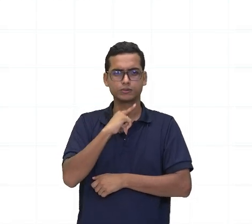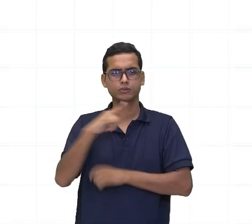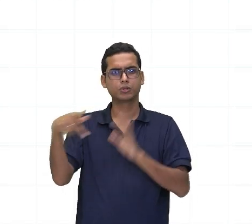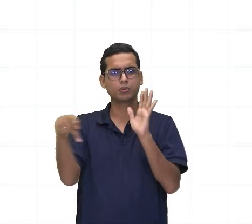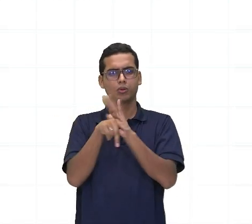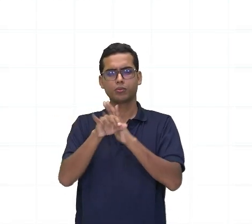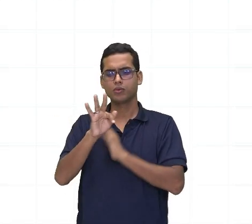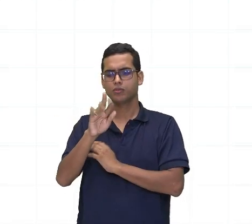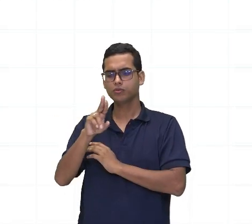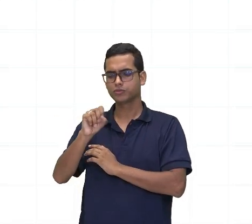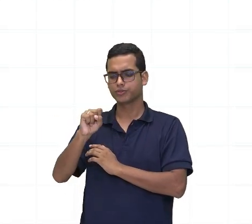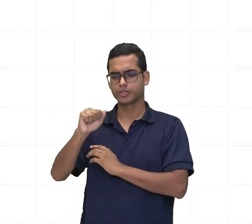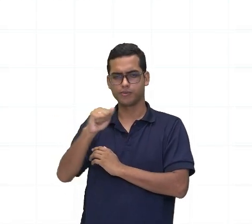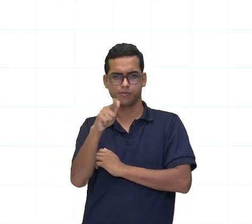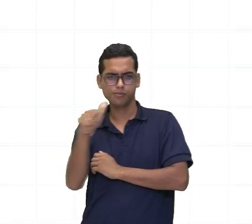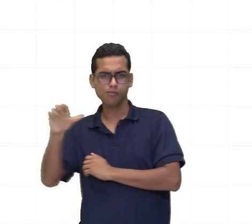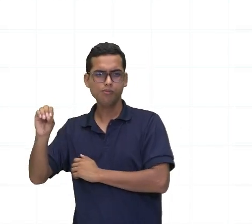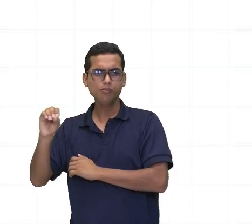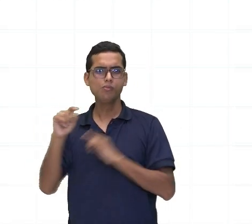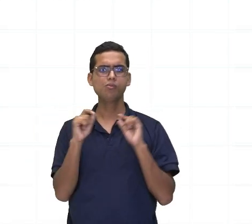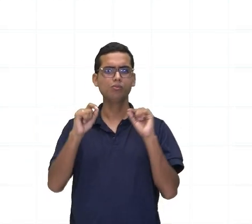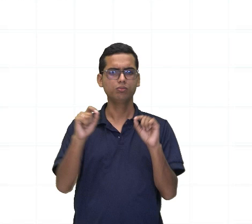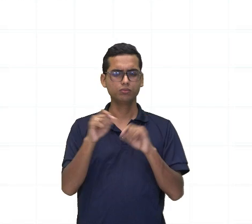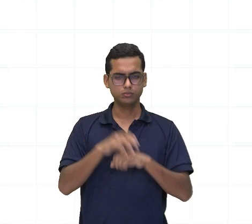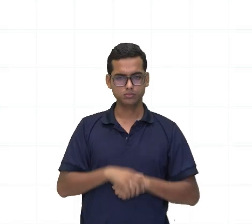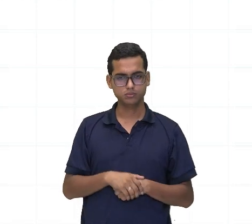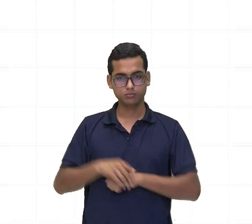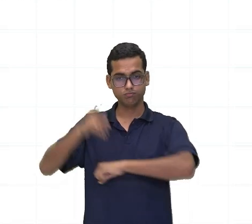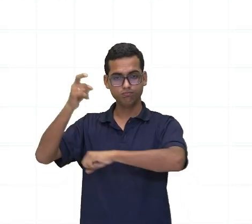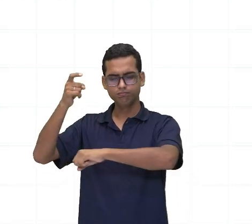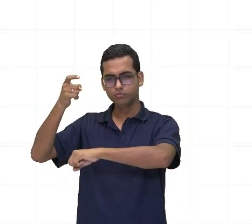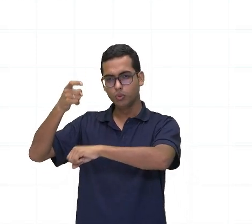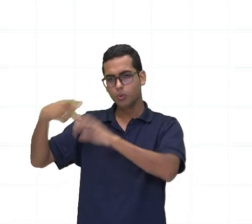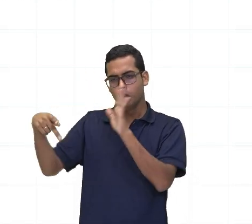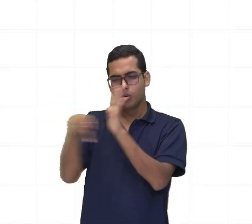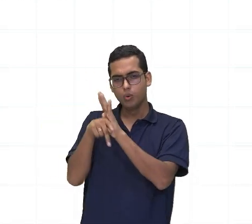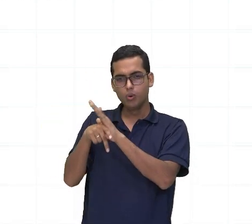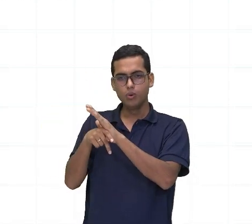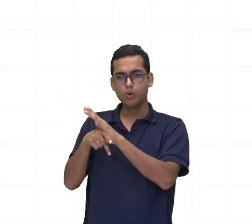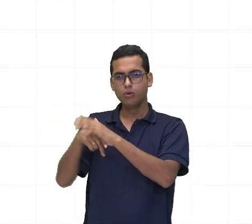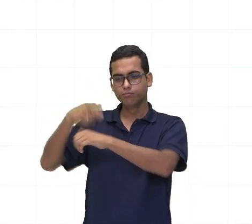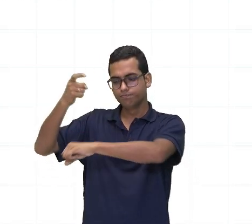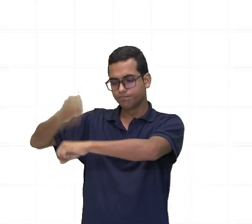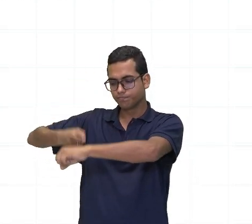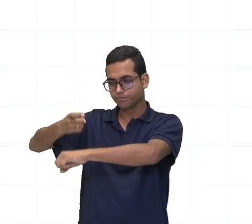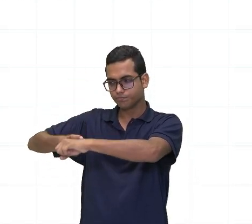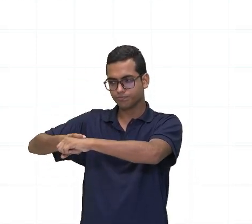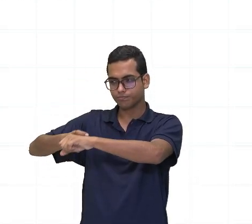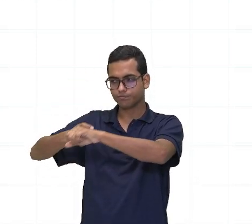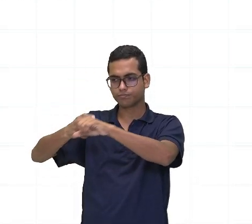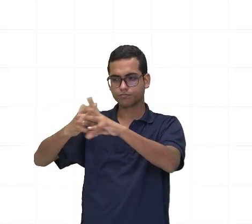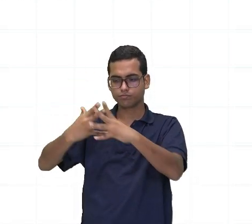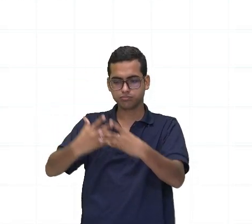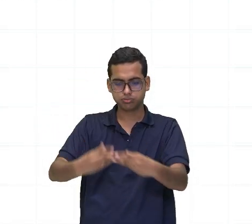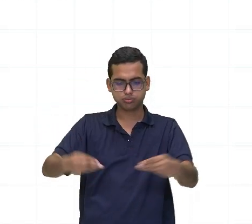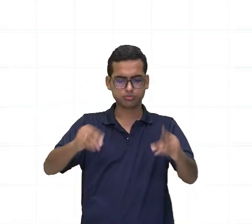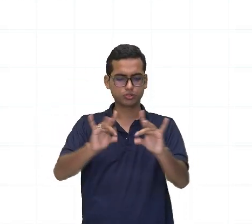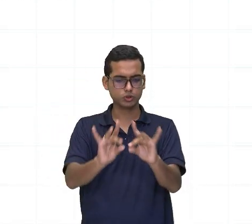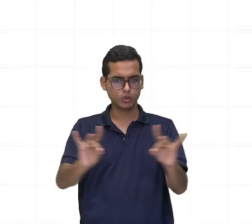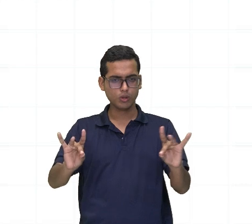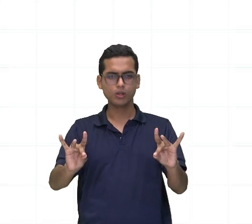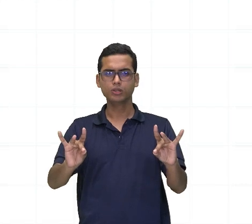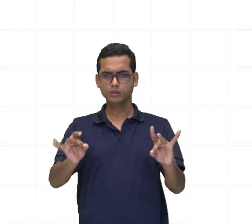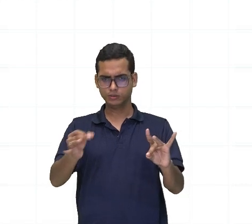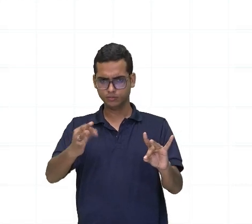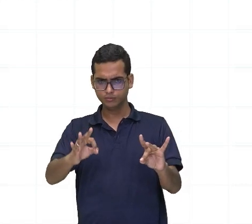fusão. Então, a fusão é sair do sólido para o líquido, de várias substâncias,